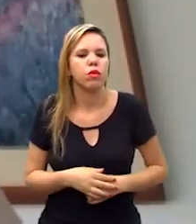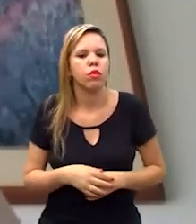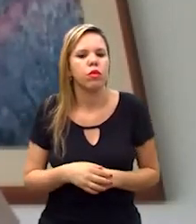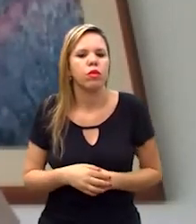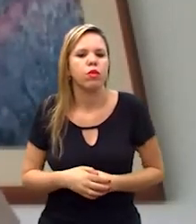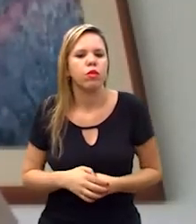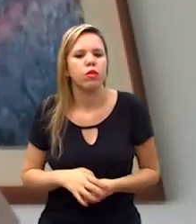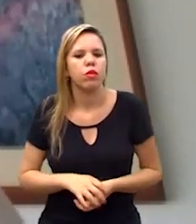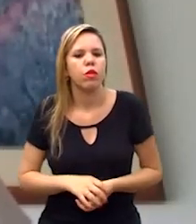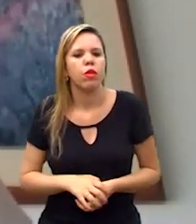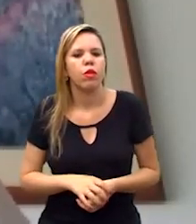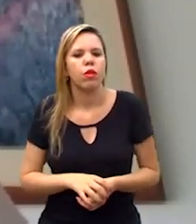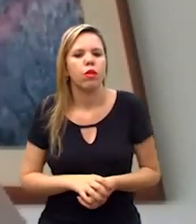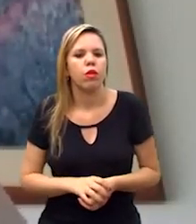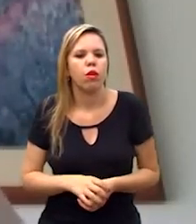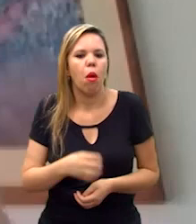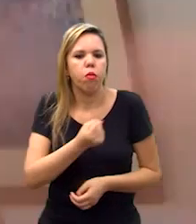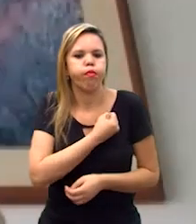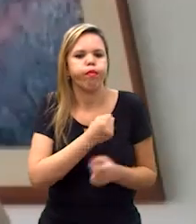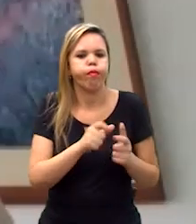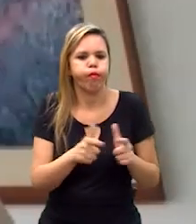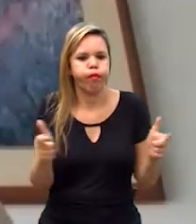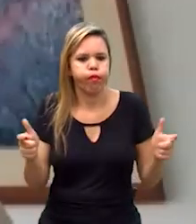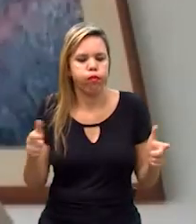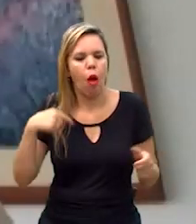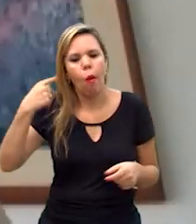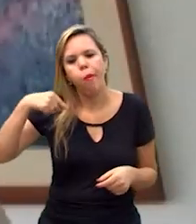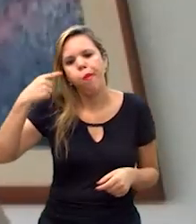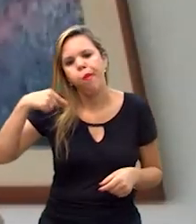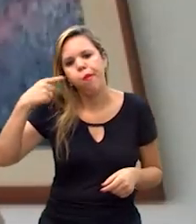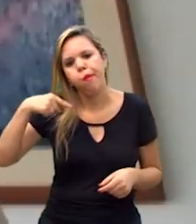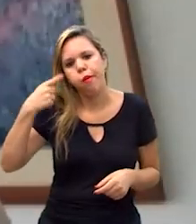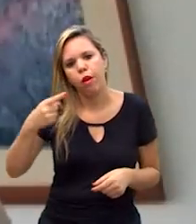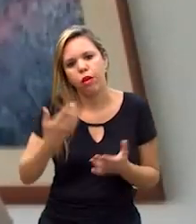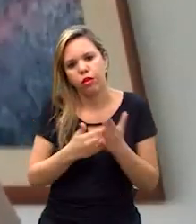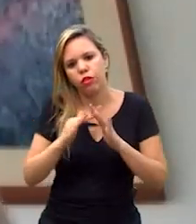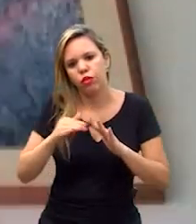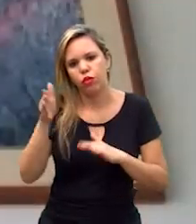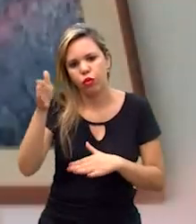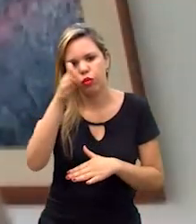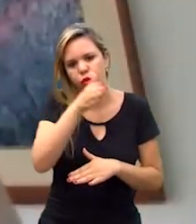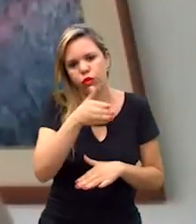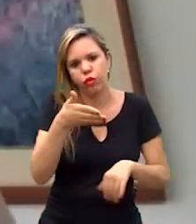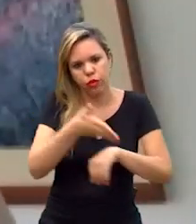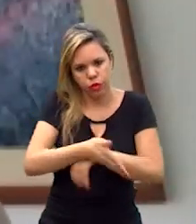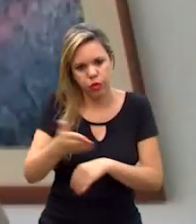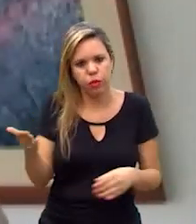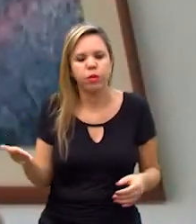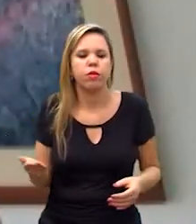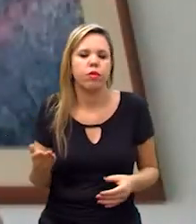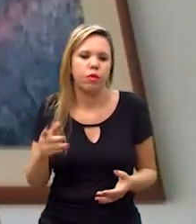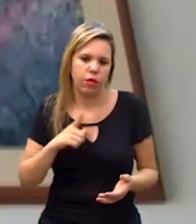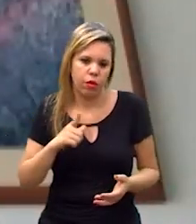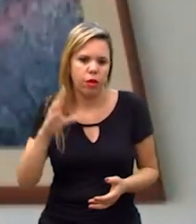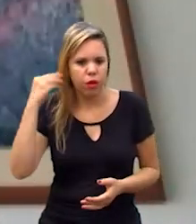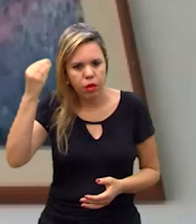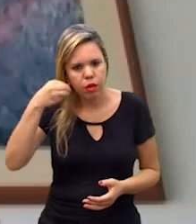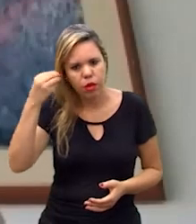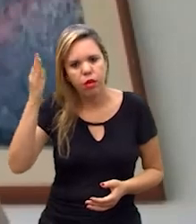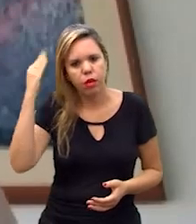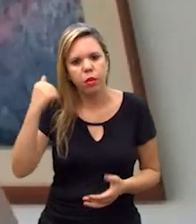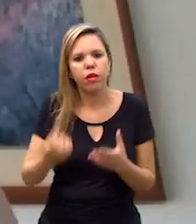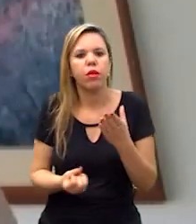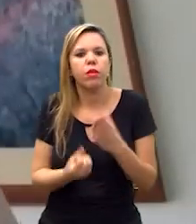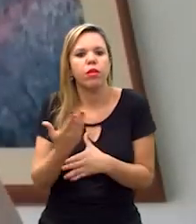assim, é um número imenso de advogados das escolas que estão entrando para realmente